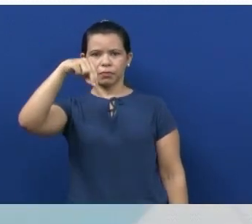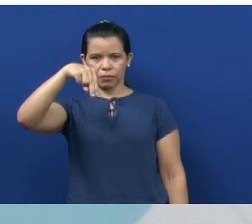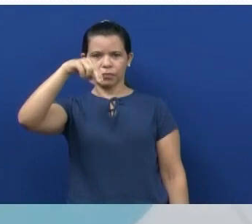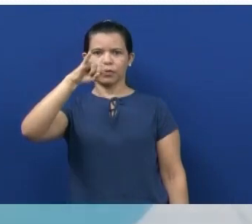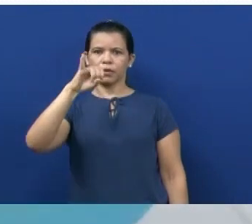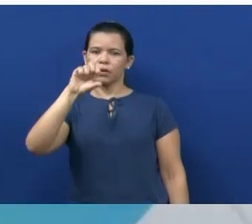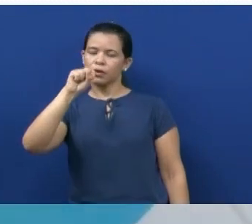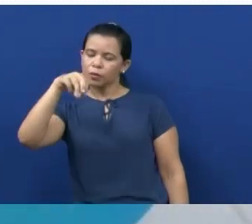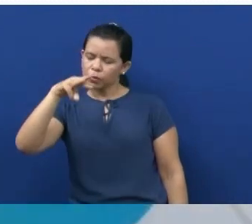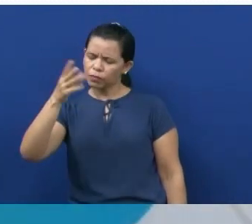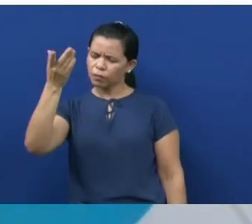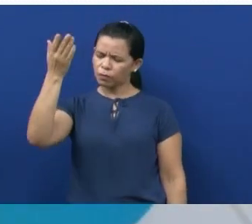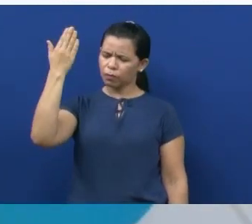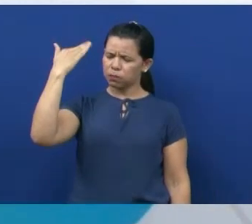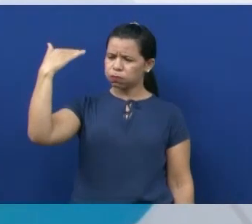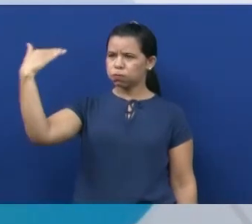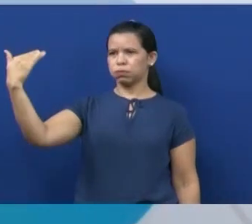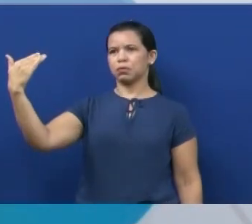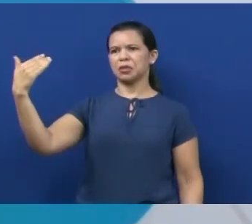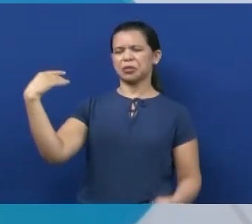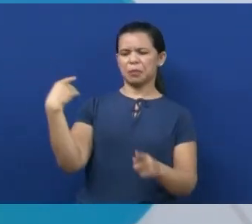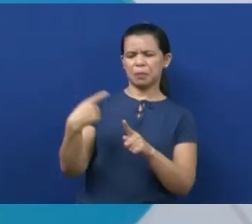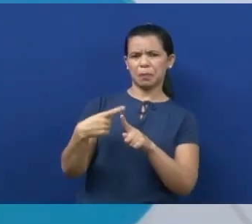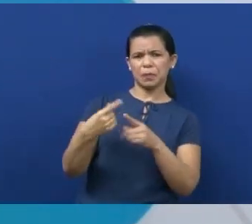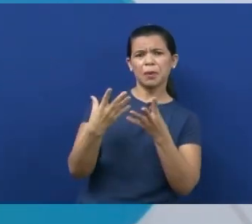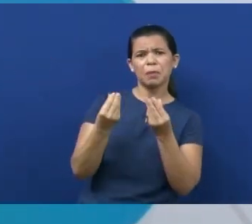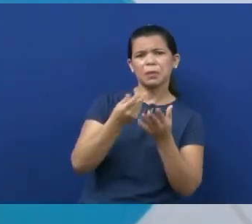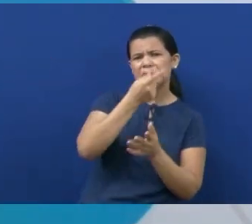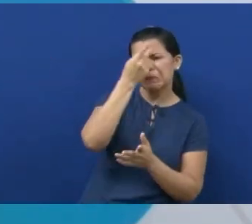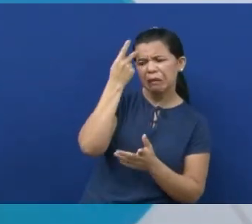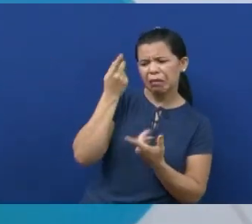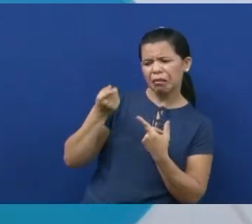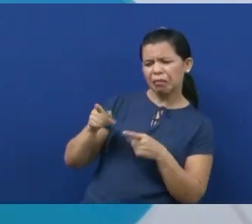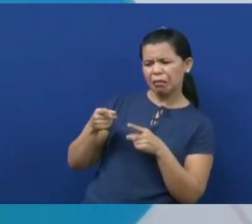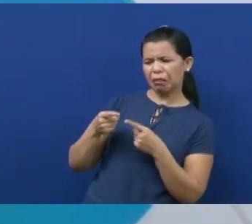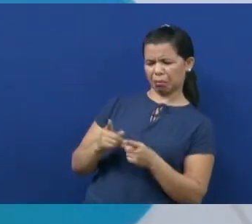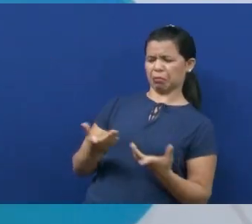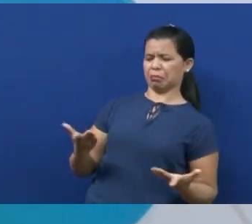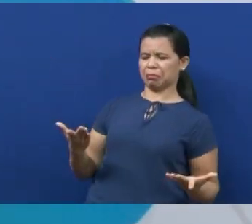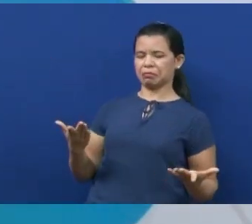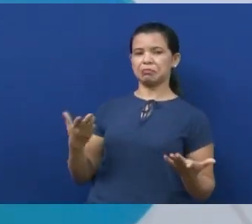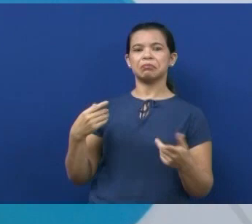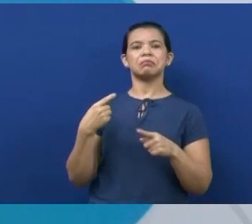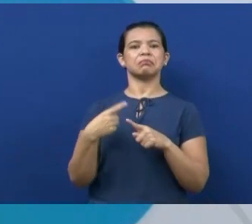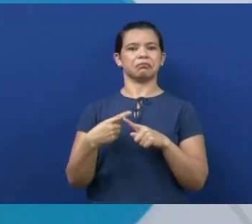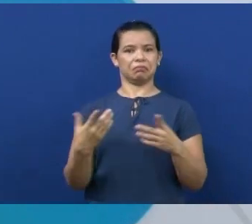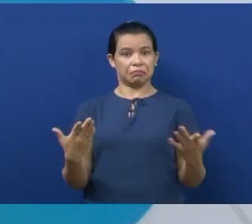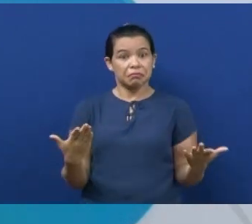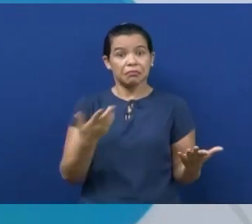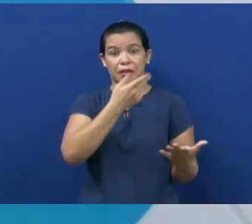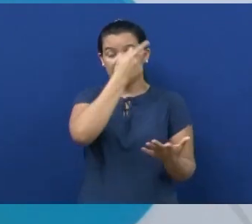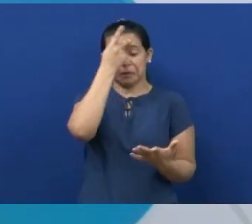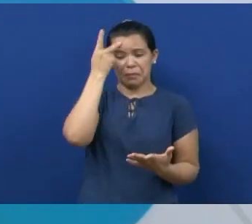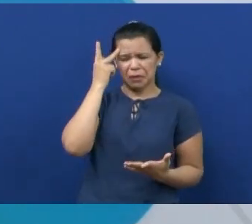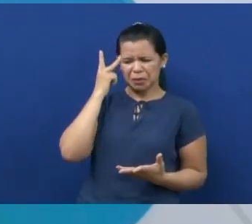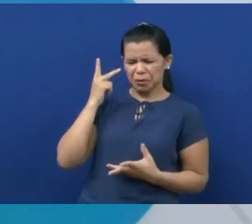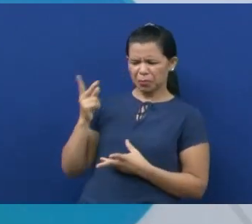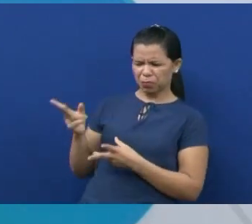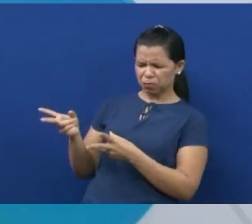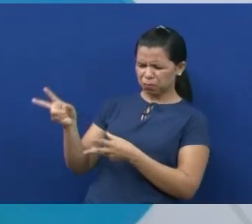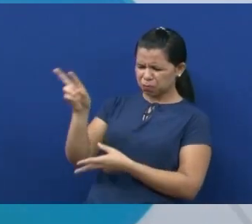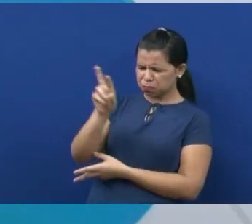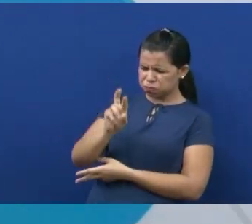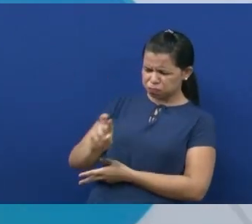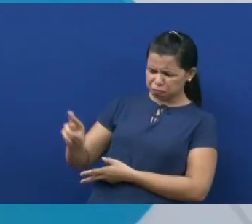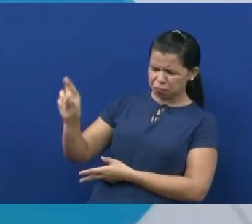um elogio ou de como uma apreciação de uma obra bem feita. Por quê? Porque as pessoas, ao observar a obra,